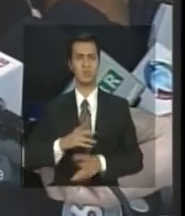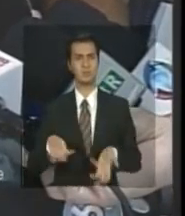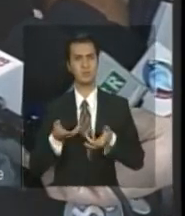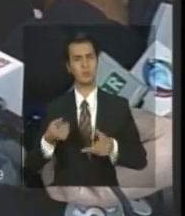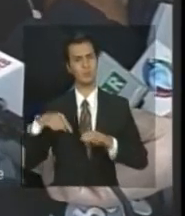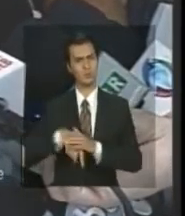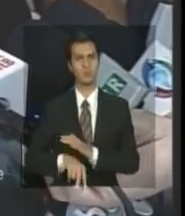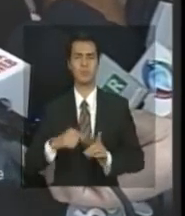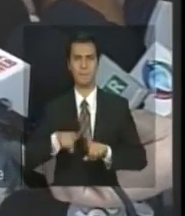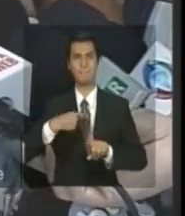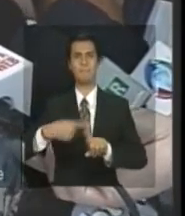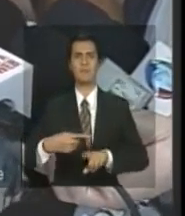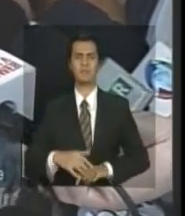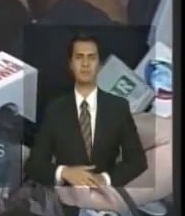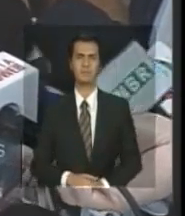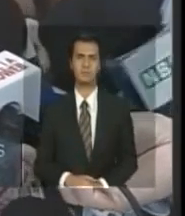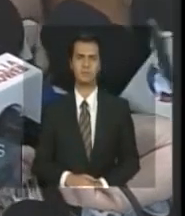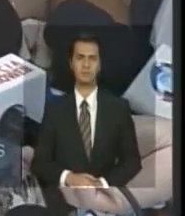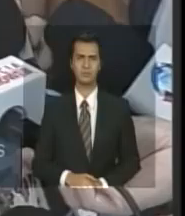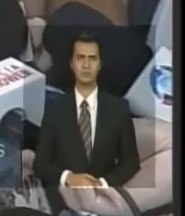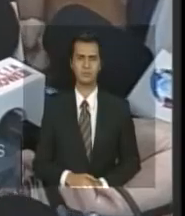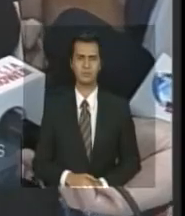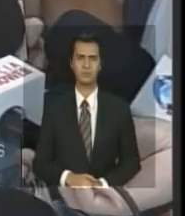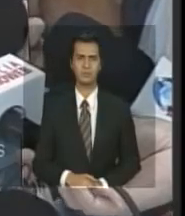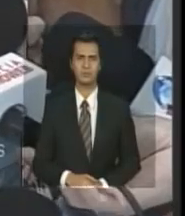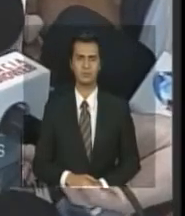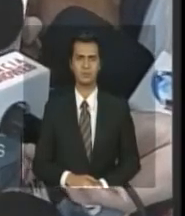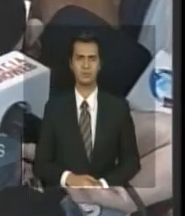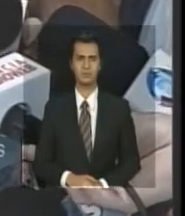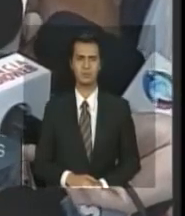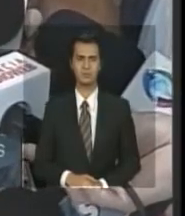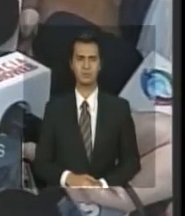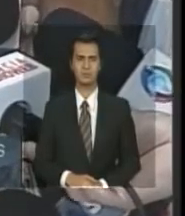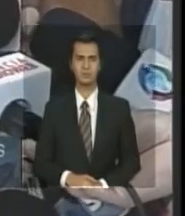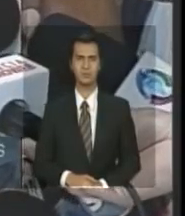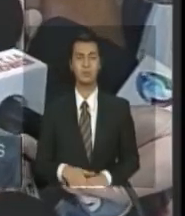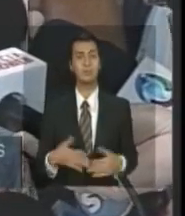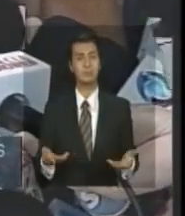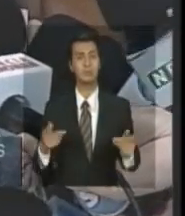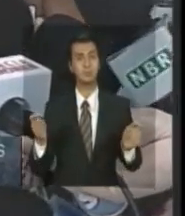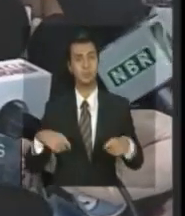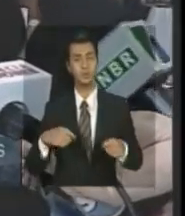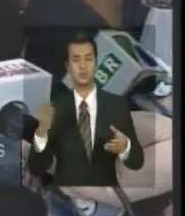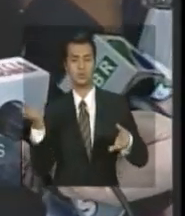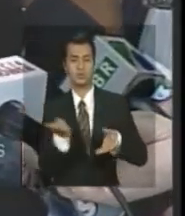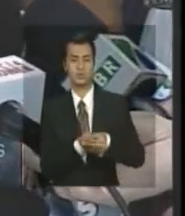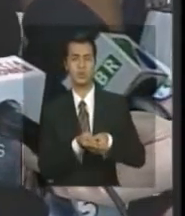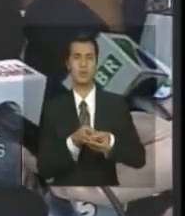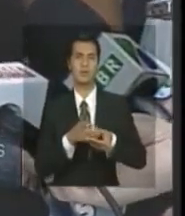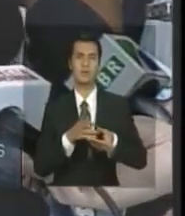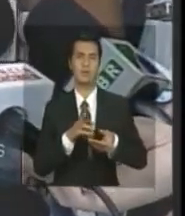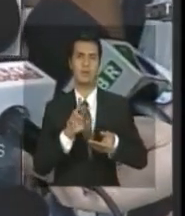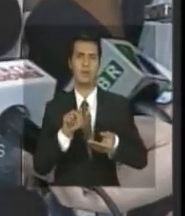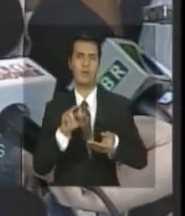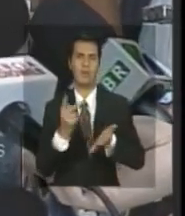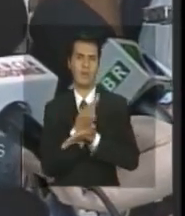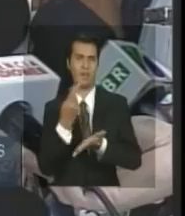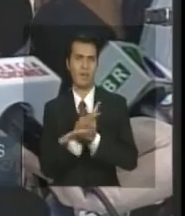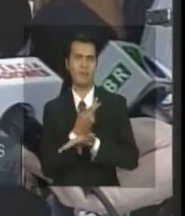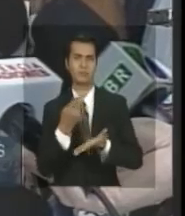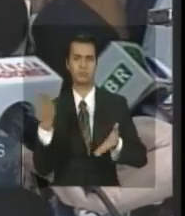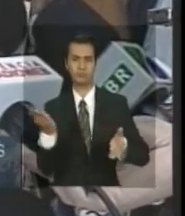isso se aprofunde cada vez mais. O objetivo é uma errata aqui nesse caso, né? Pelo menos uma errata aqui no relatório, né? Nós vamos ver como vai ser qual vai